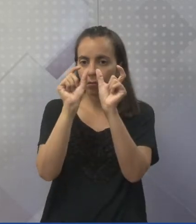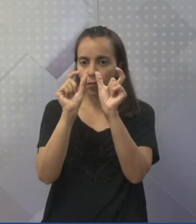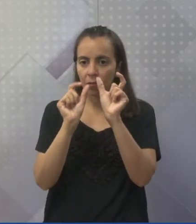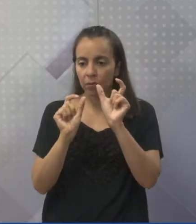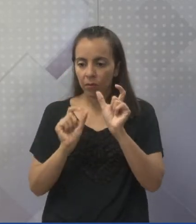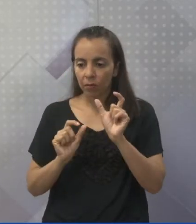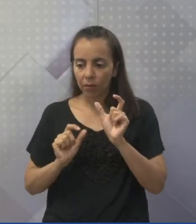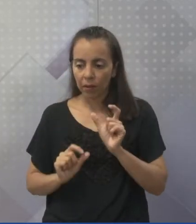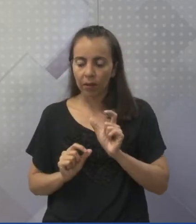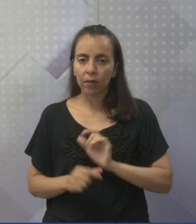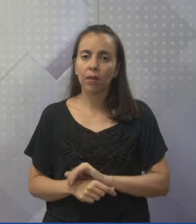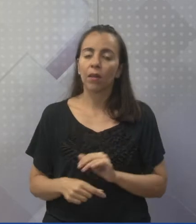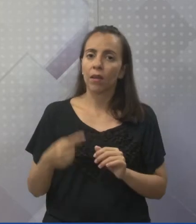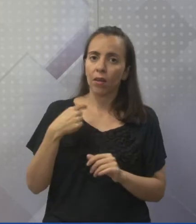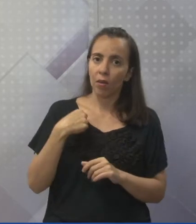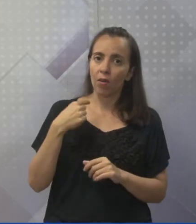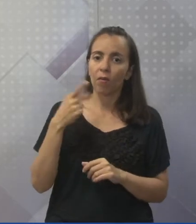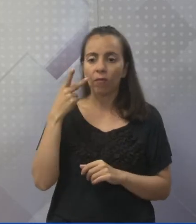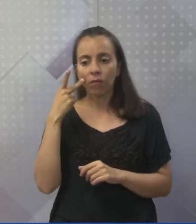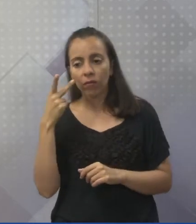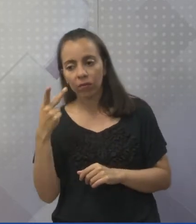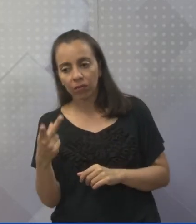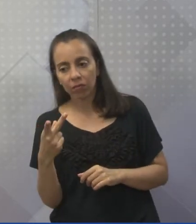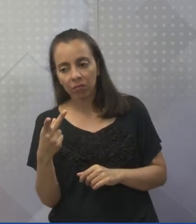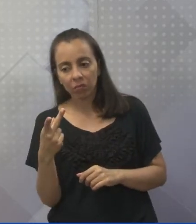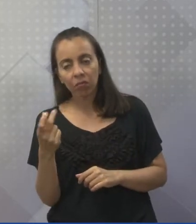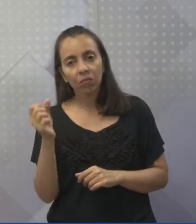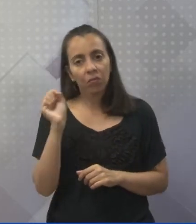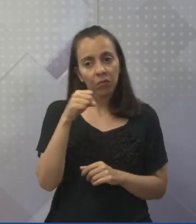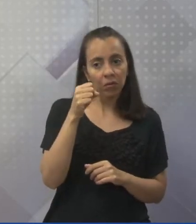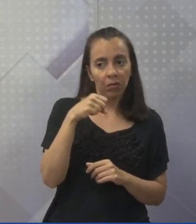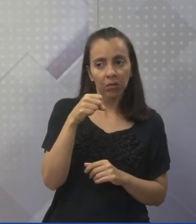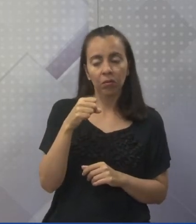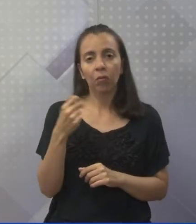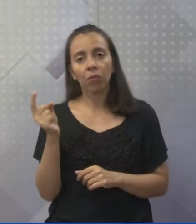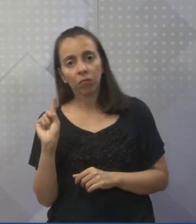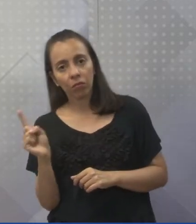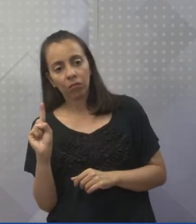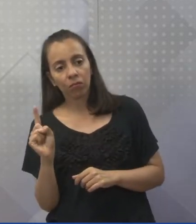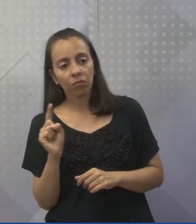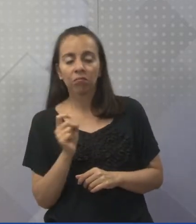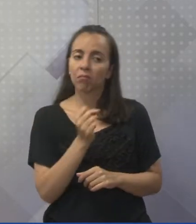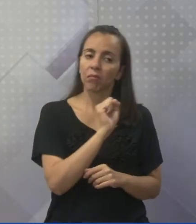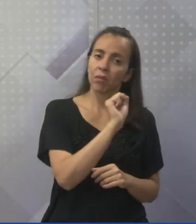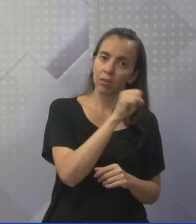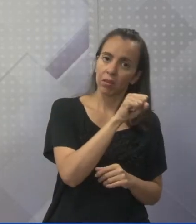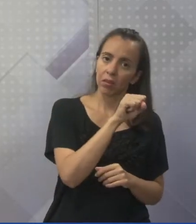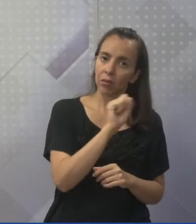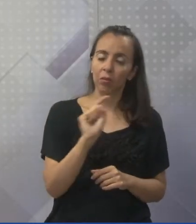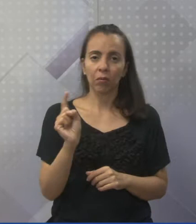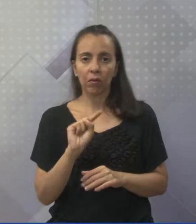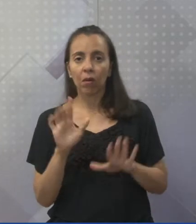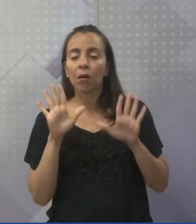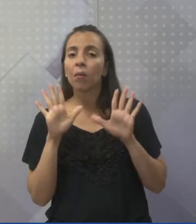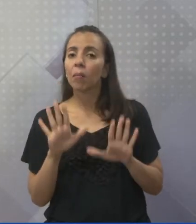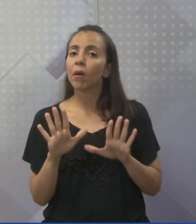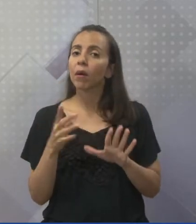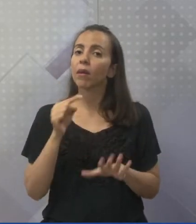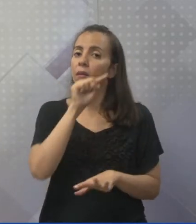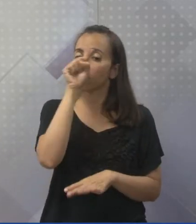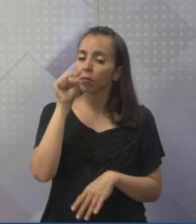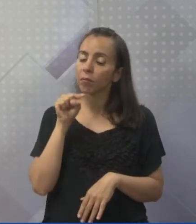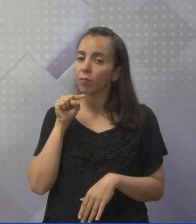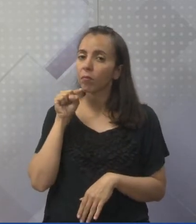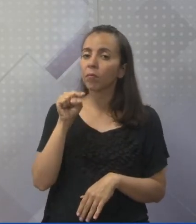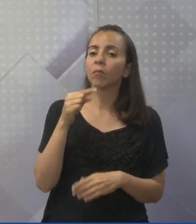Certo? Eu visitaria, eu amaria, etc. Na interrogativa forma, eu vou fazer o